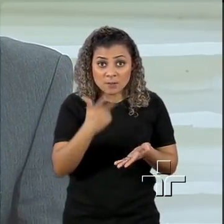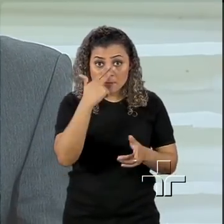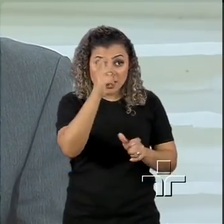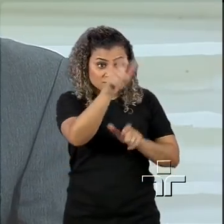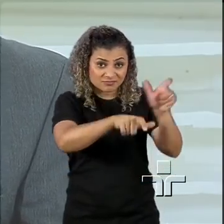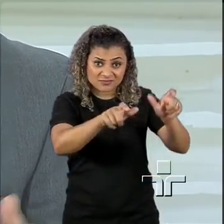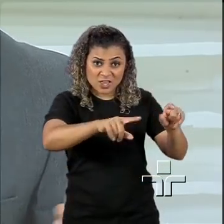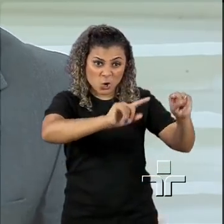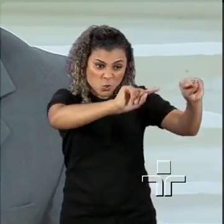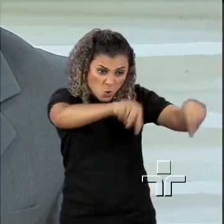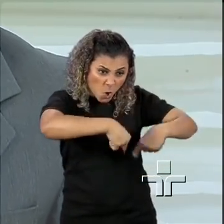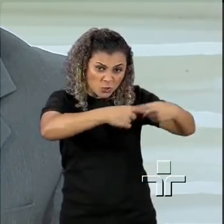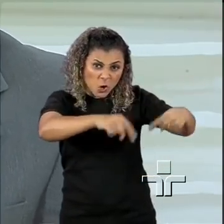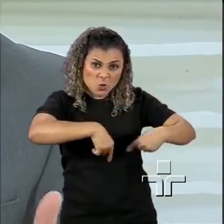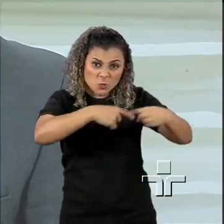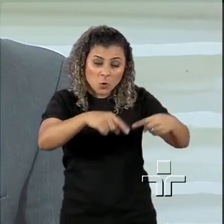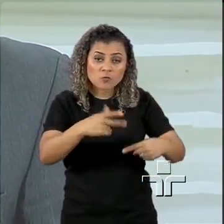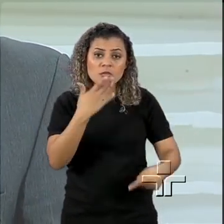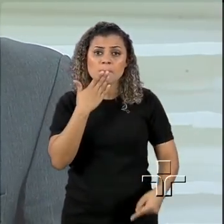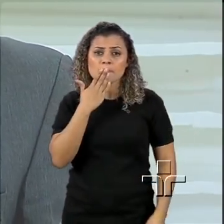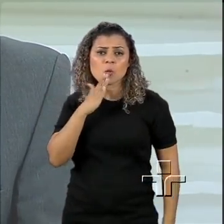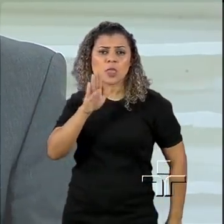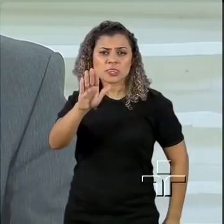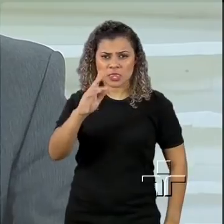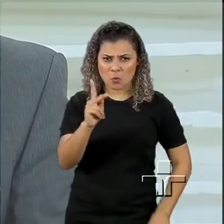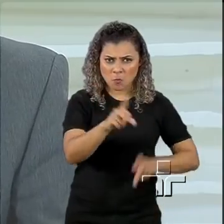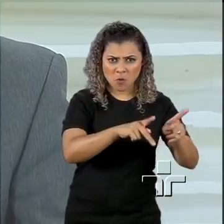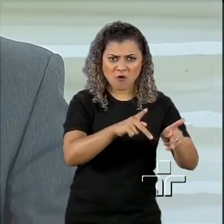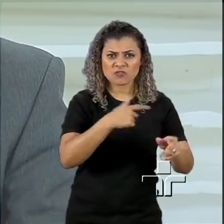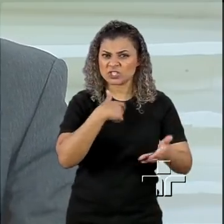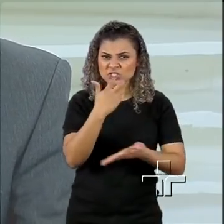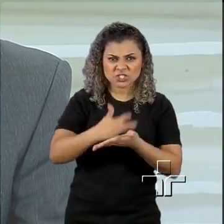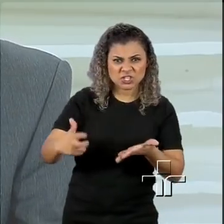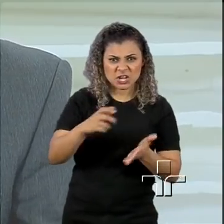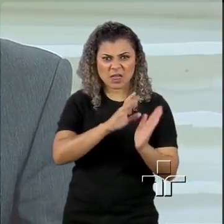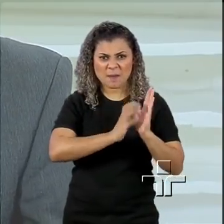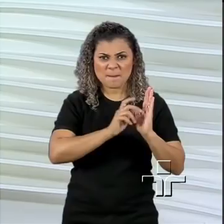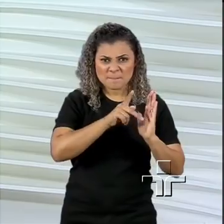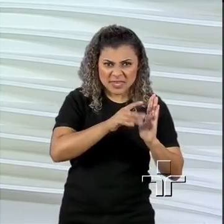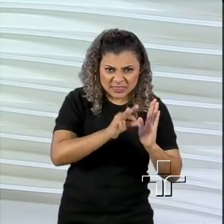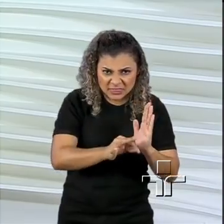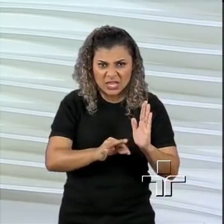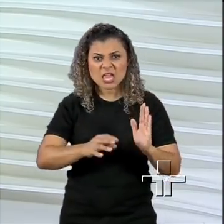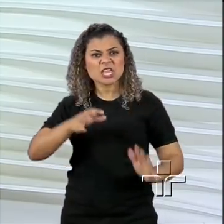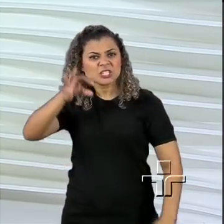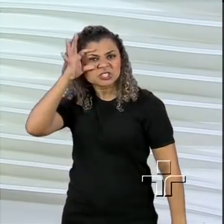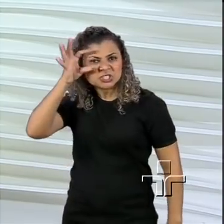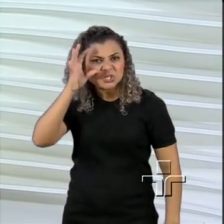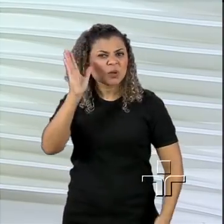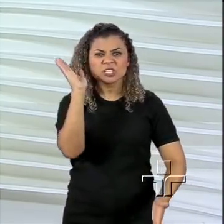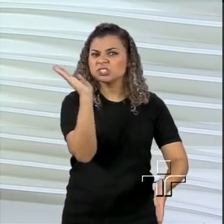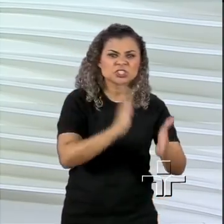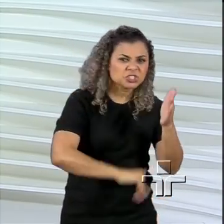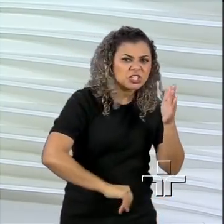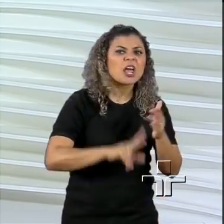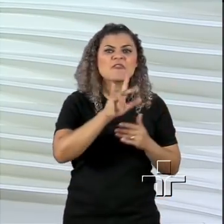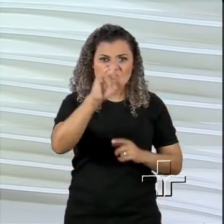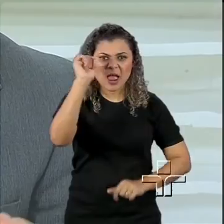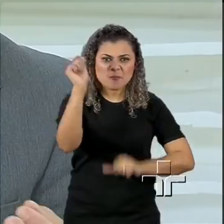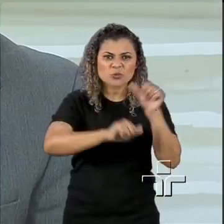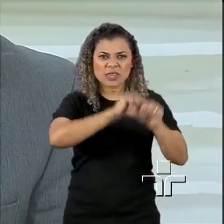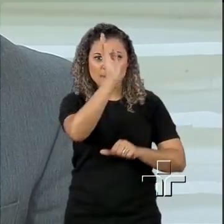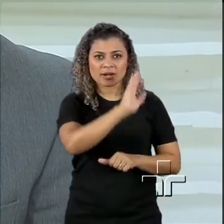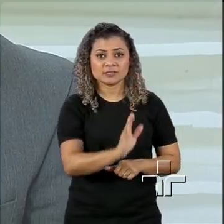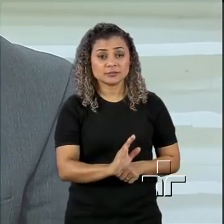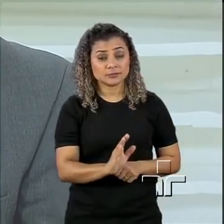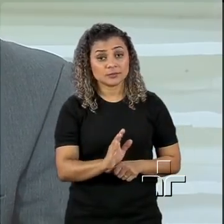eleitoral, porque prometeram ao Brasil, ao povo brasileiro, que tira a Dilma e tira o PT, que as coisas vão se resolver, as coisas só pioraram. Ou seja, o povo está